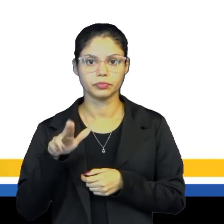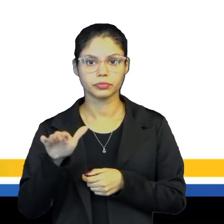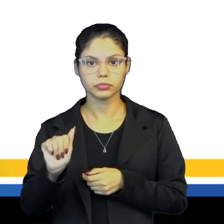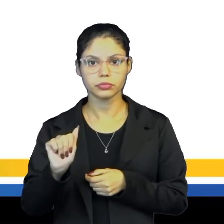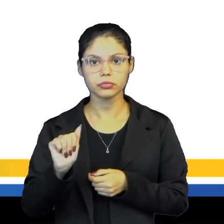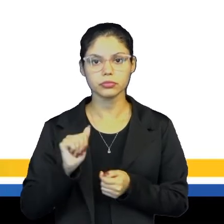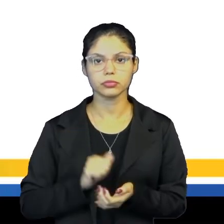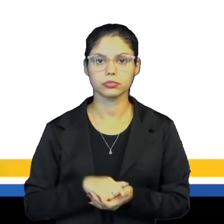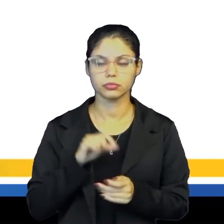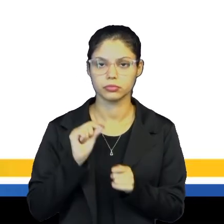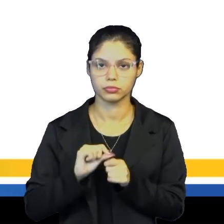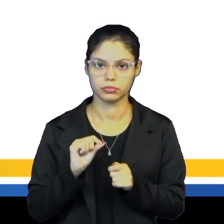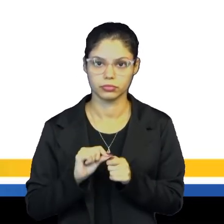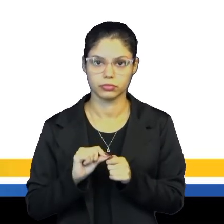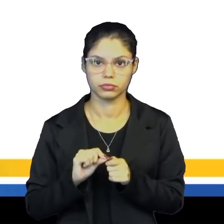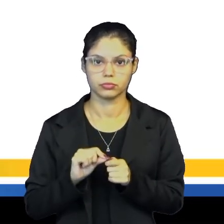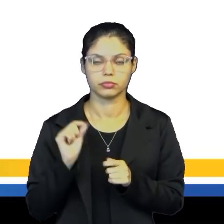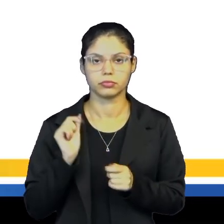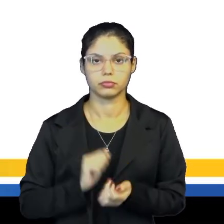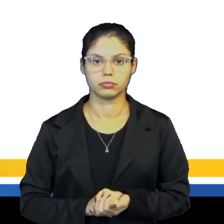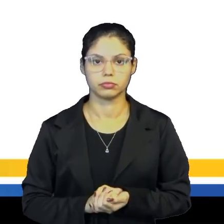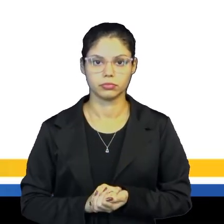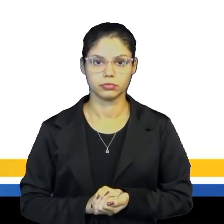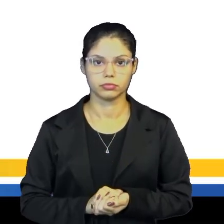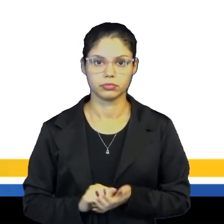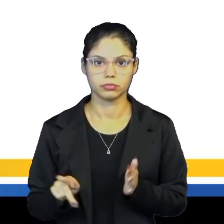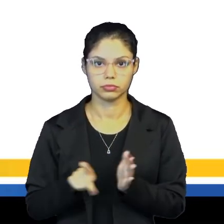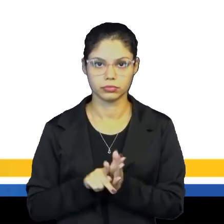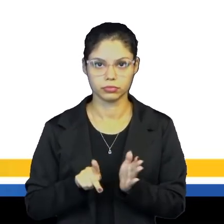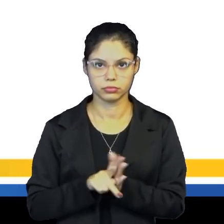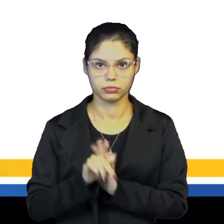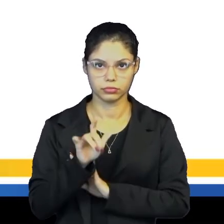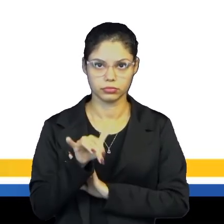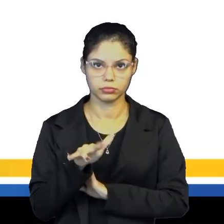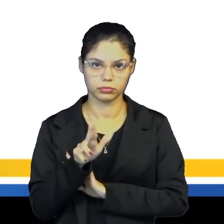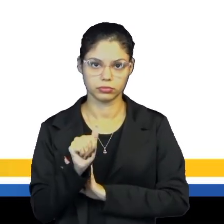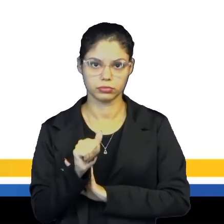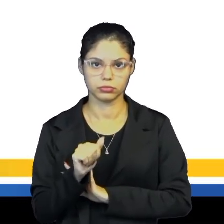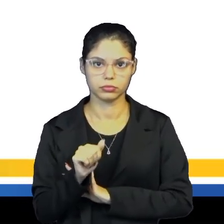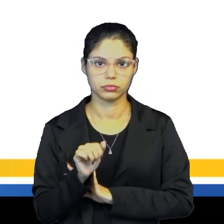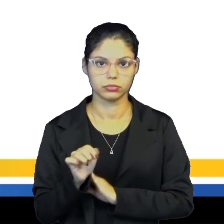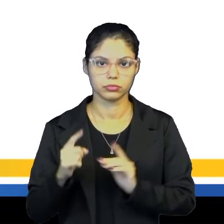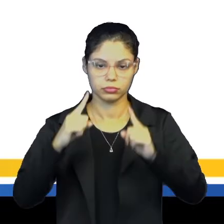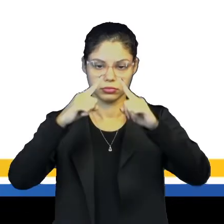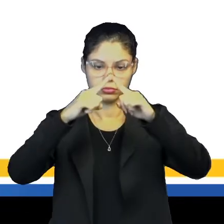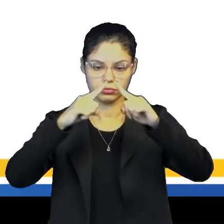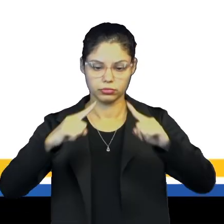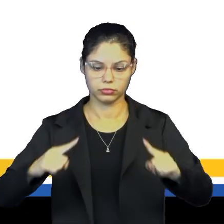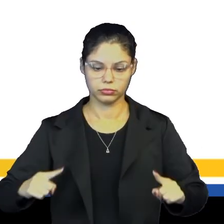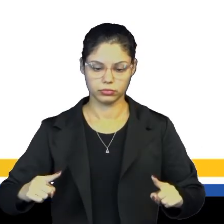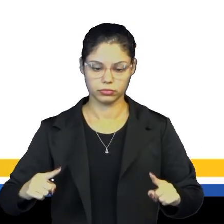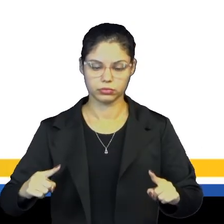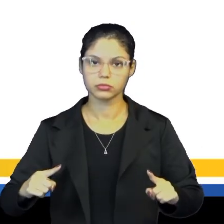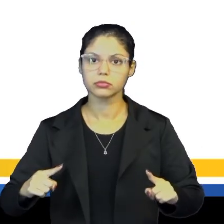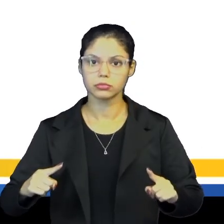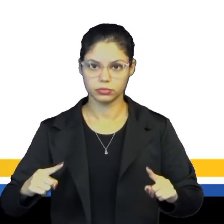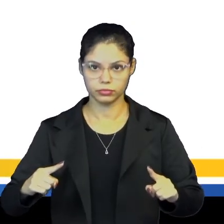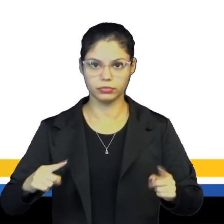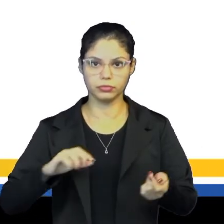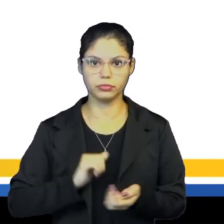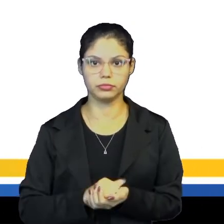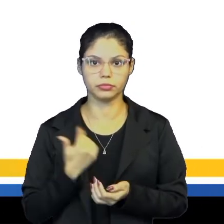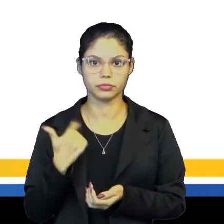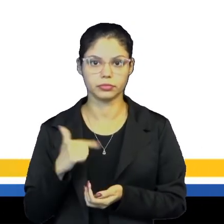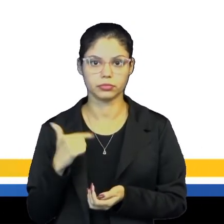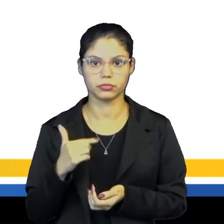mas eles estão formados aí pela linha. E se essa linha não se fechar, professor? Nós